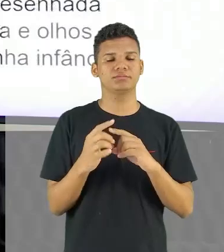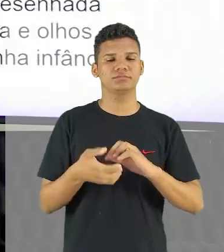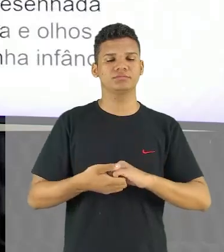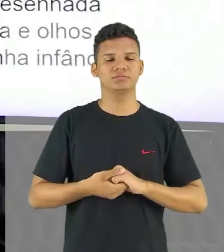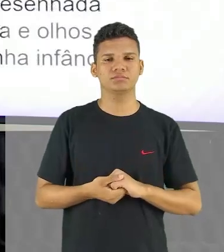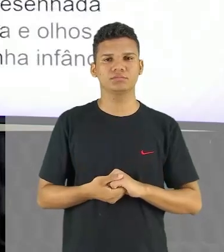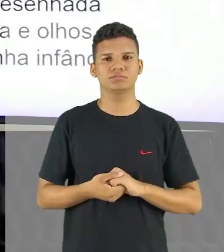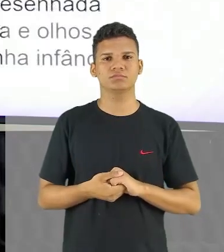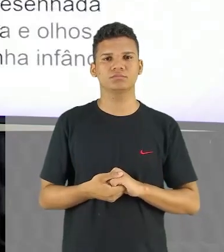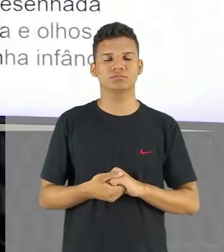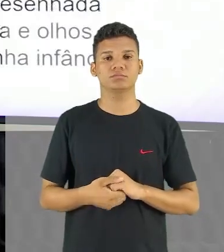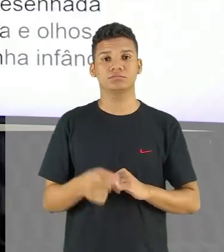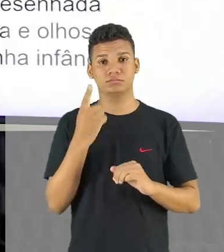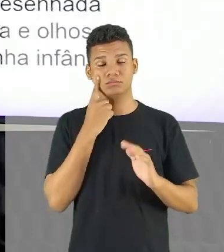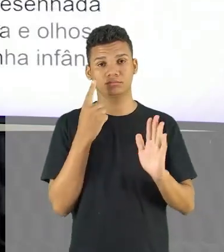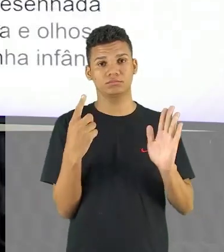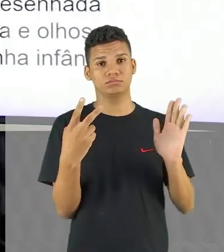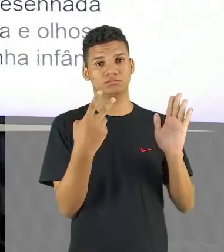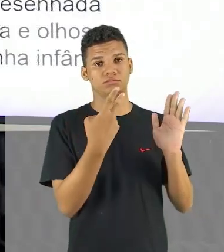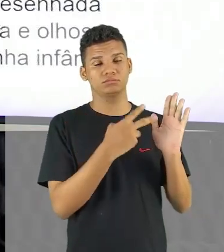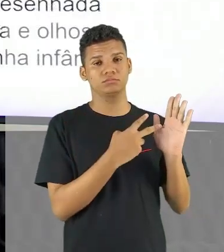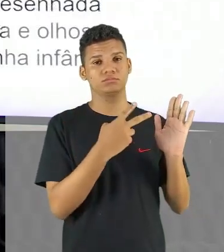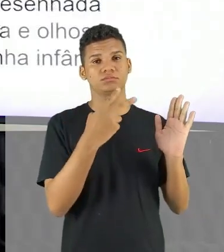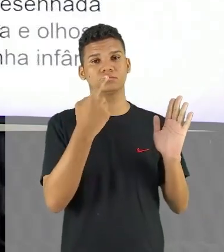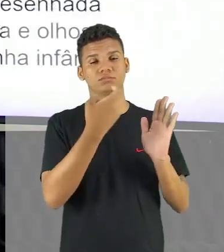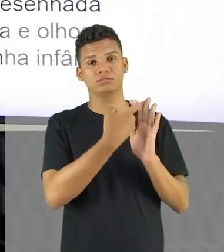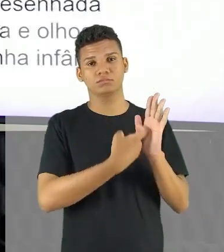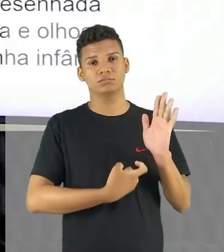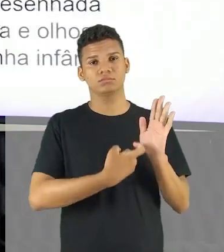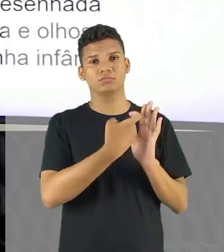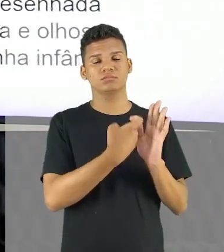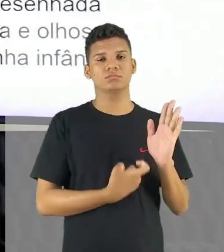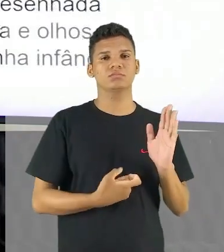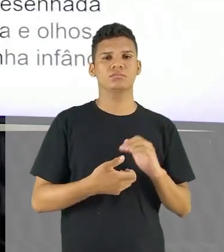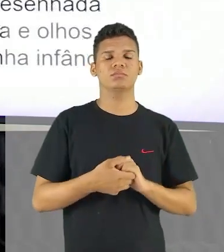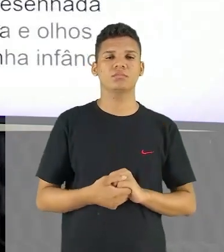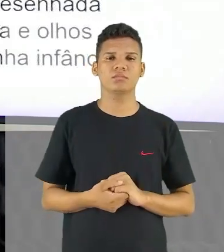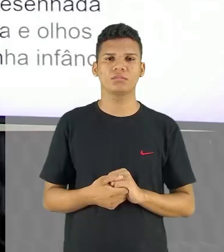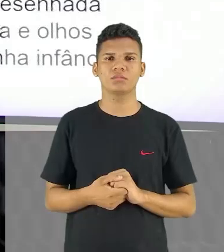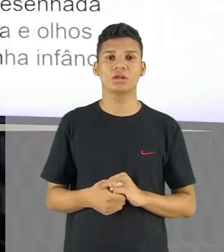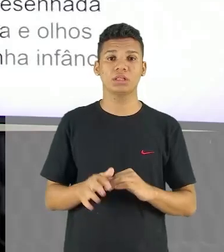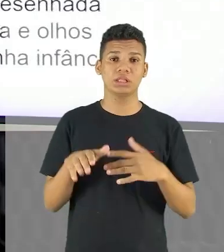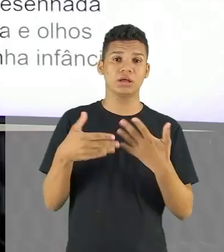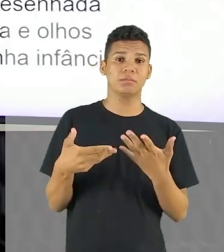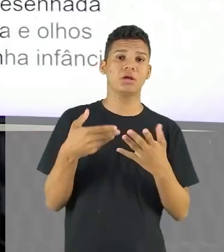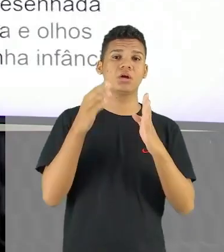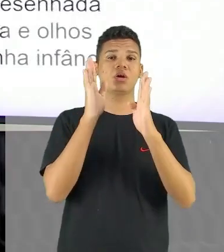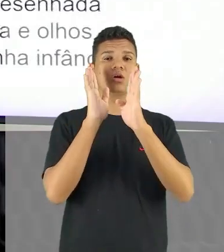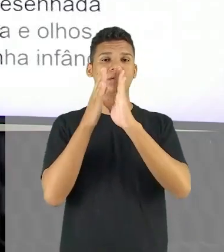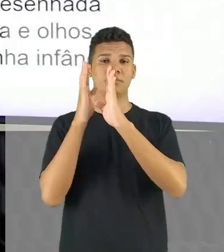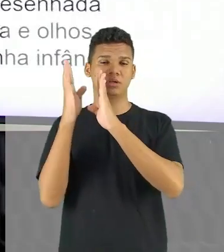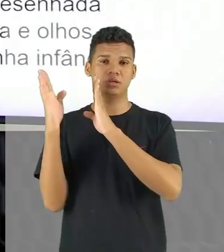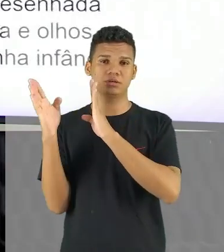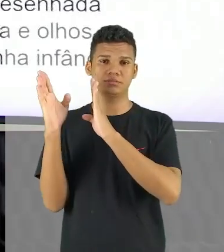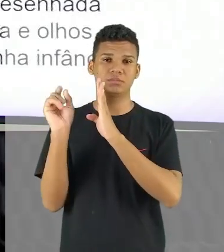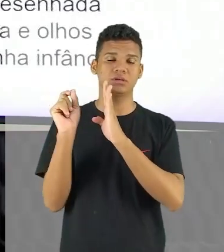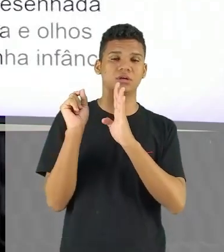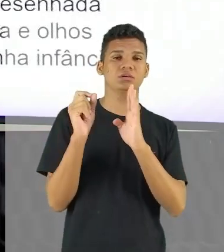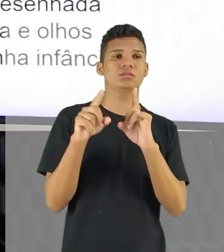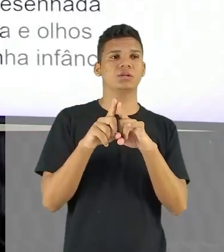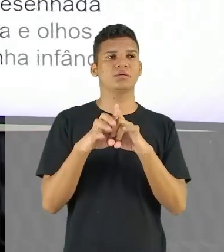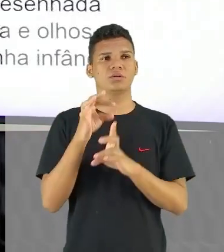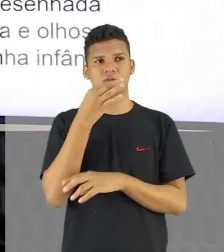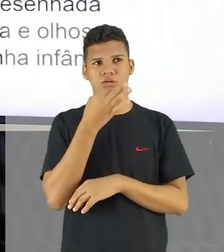quermesses no Largo do Jardim, nome gravado no mármore da biblioteca e opinião atacada pelo juiz quando